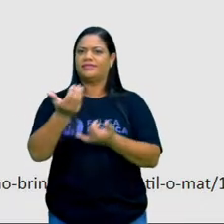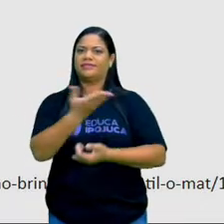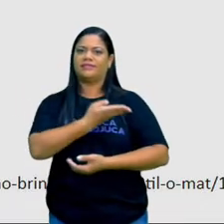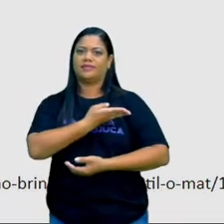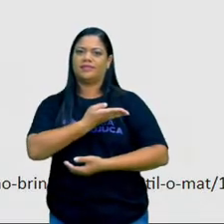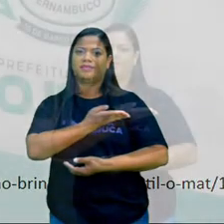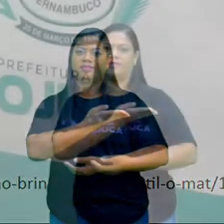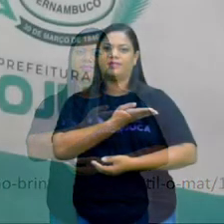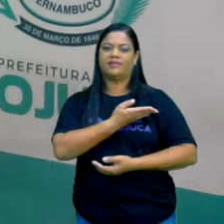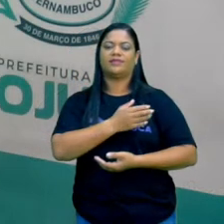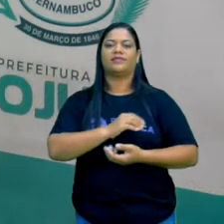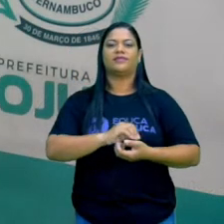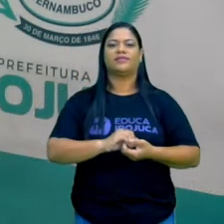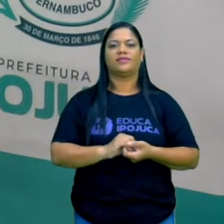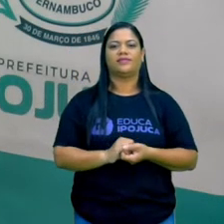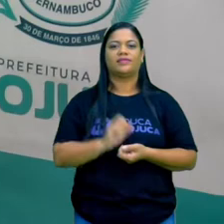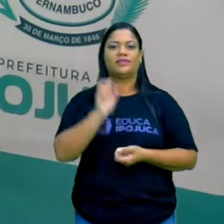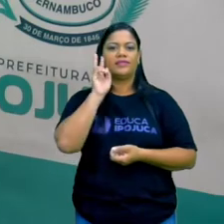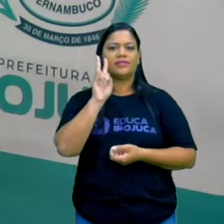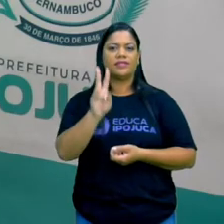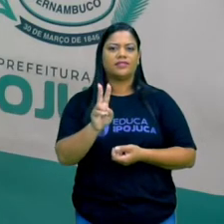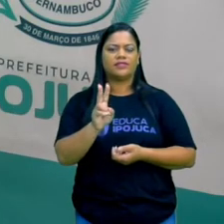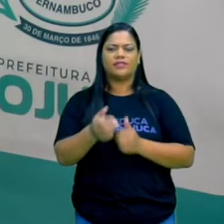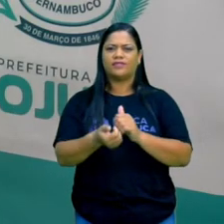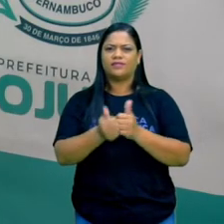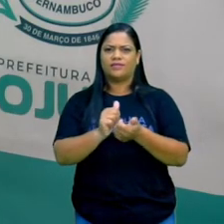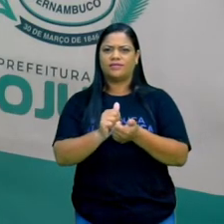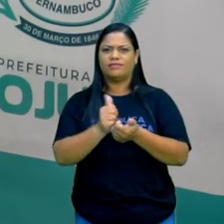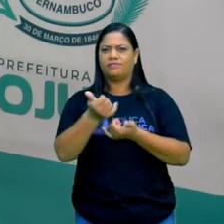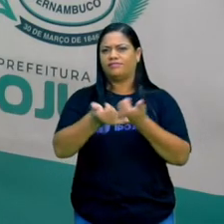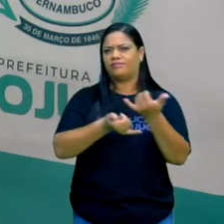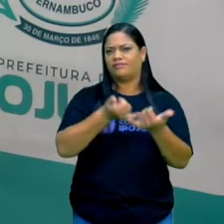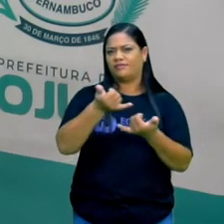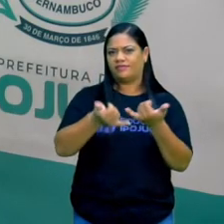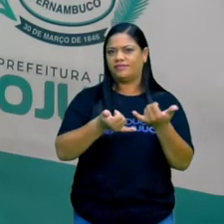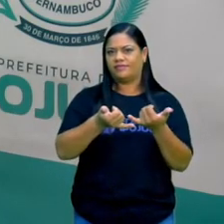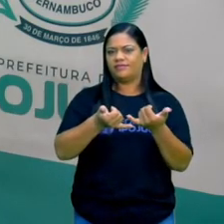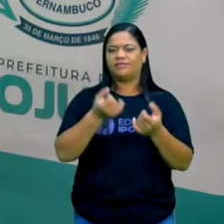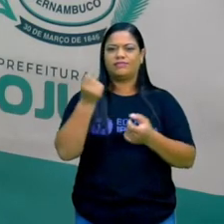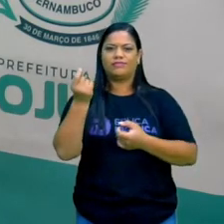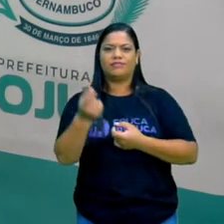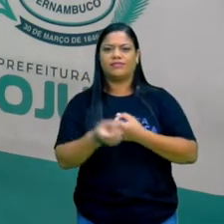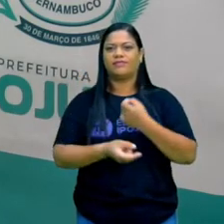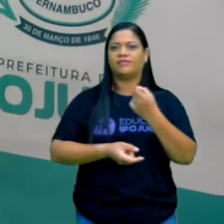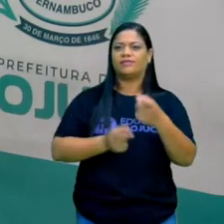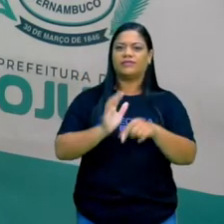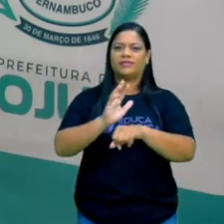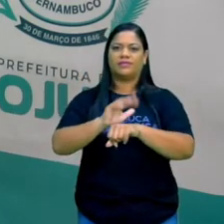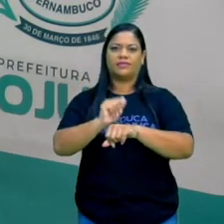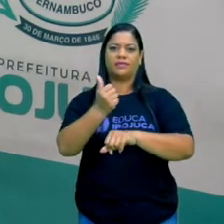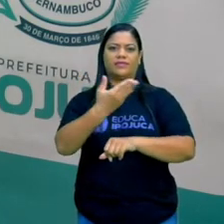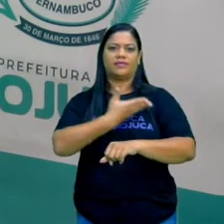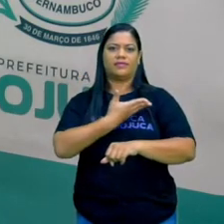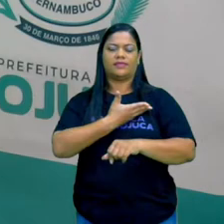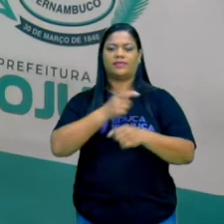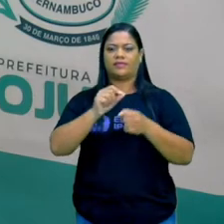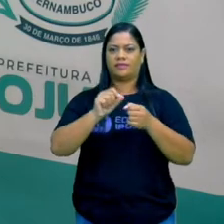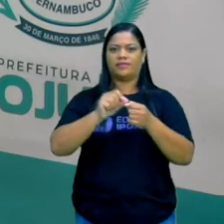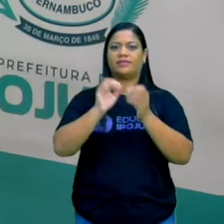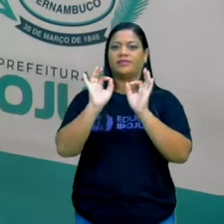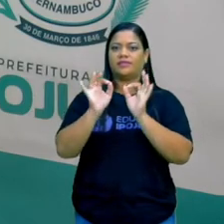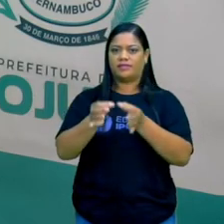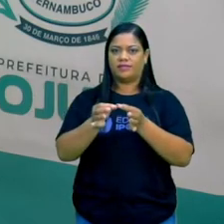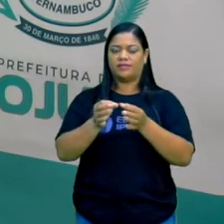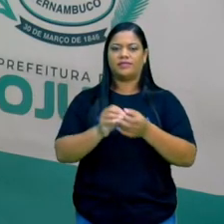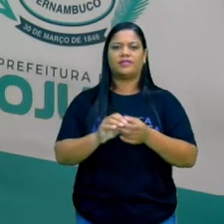amigos? Tenta ver alguns desses jogos que Tia mostrou hoje ou alguma dessas brincadeiras. Chama os amigos para jogar, tá?